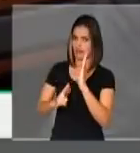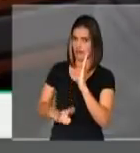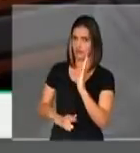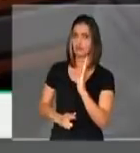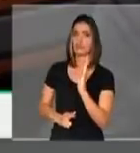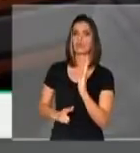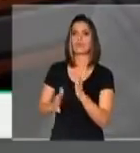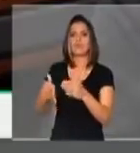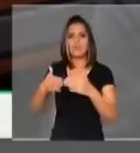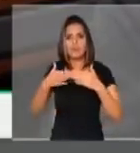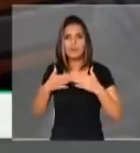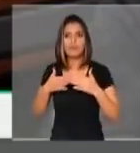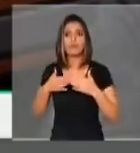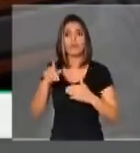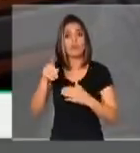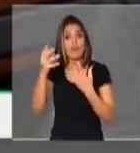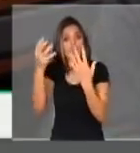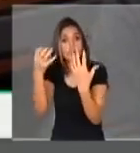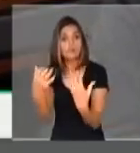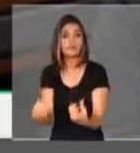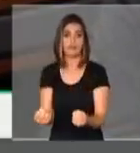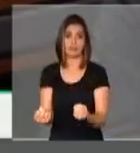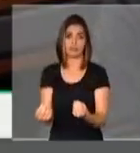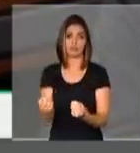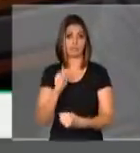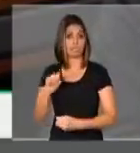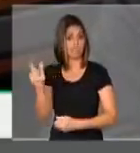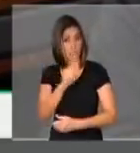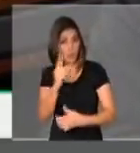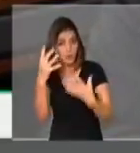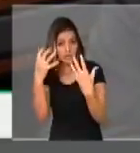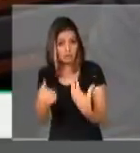possa considerar, porque se não for o